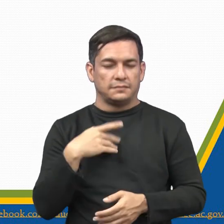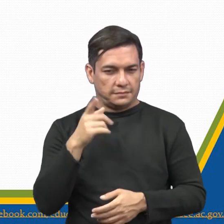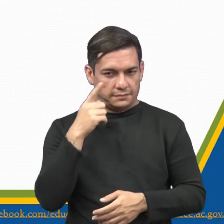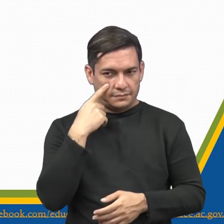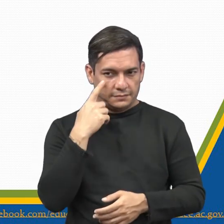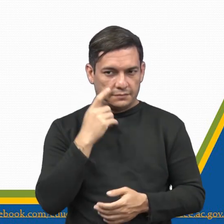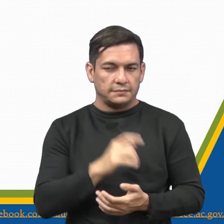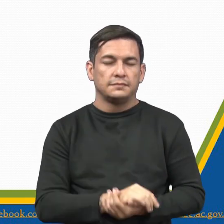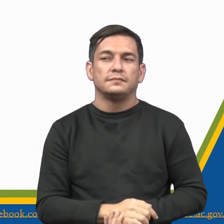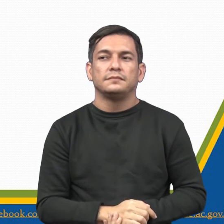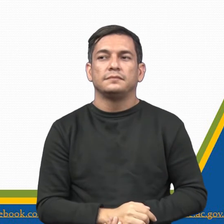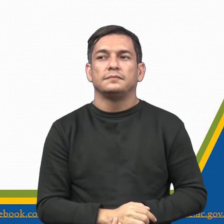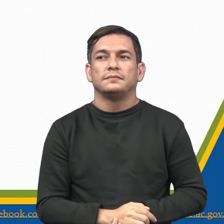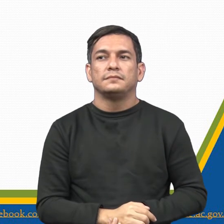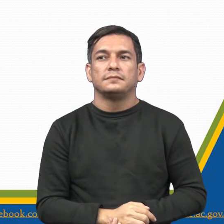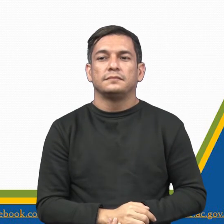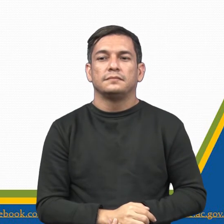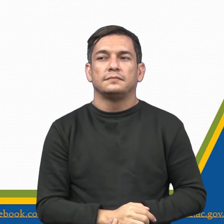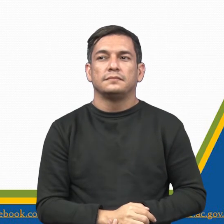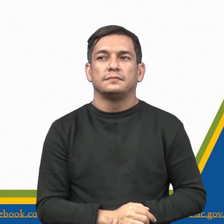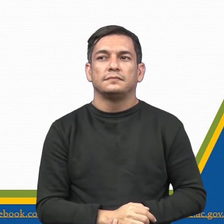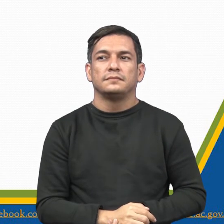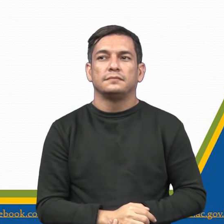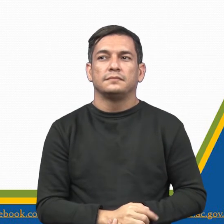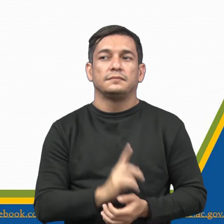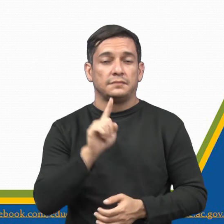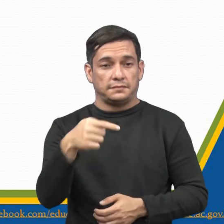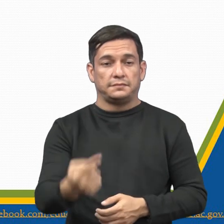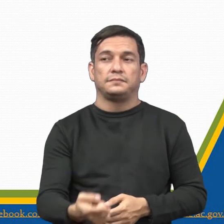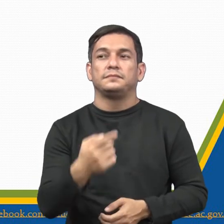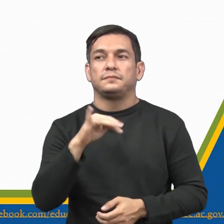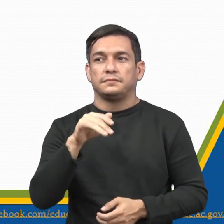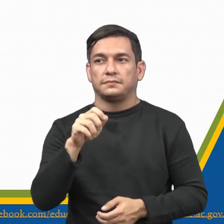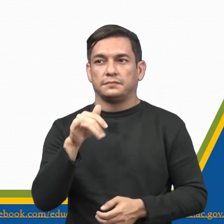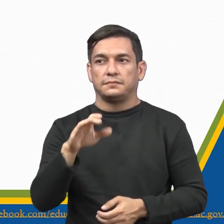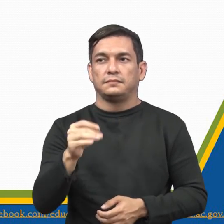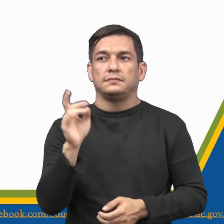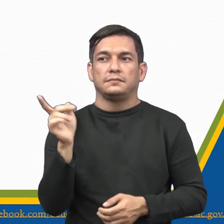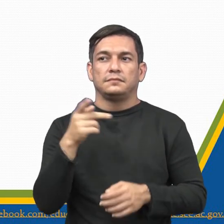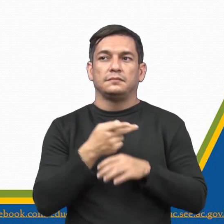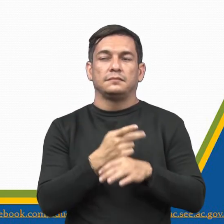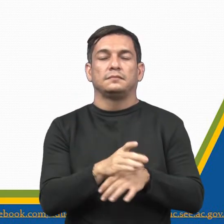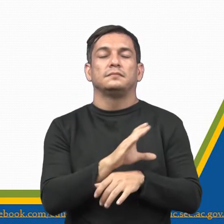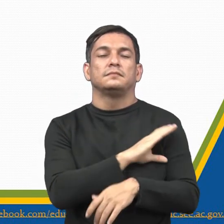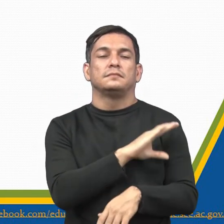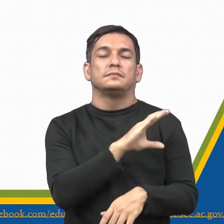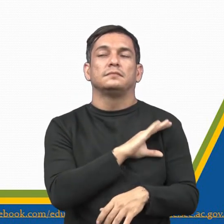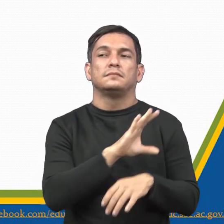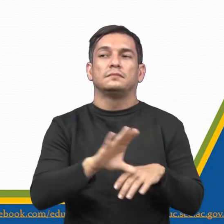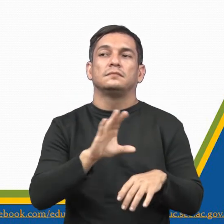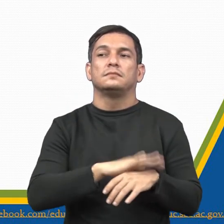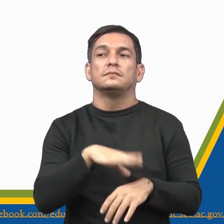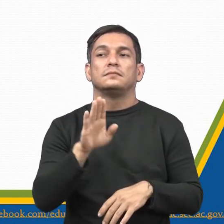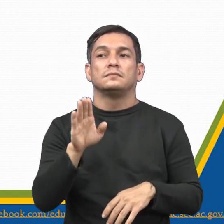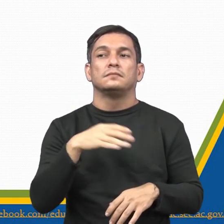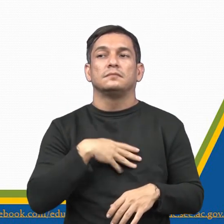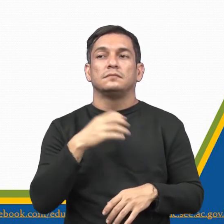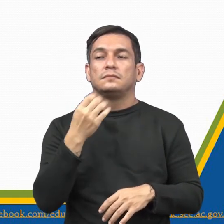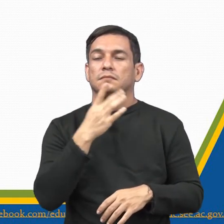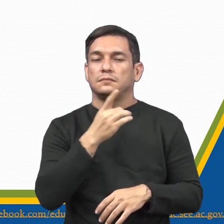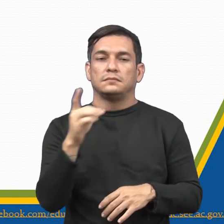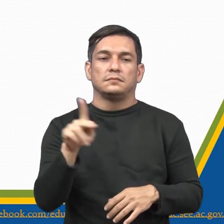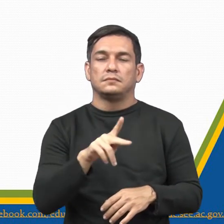ligado nesse lance? Olha só, logo em seguida, o João se dirige à coordenadora do seu curso e diz: Bom